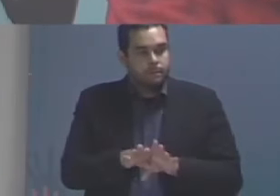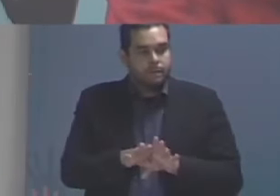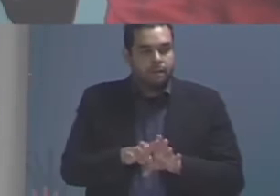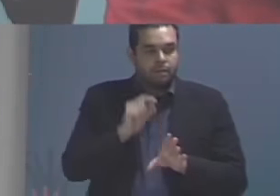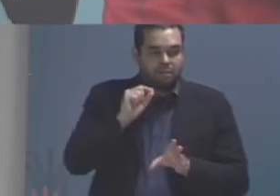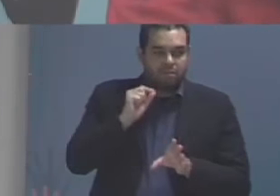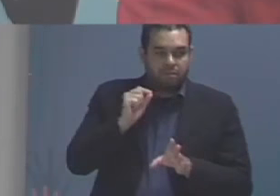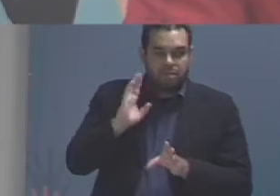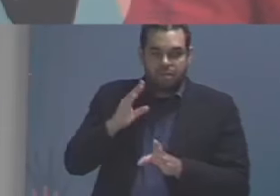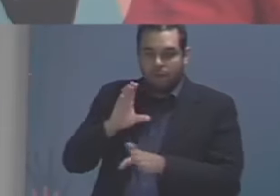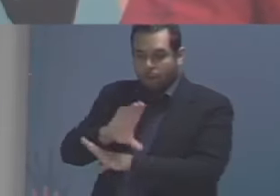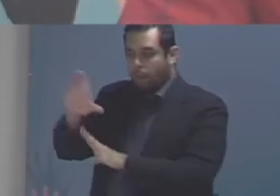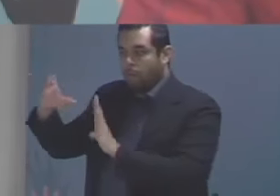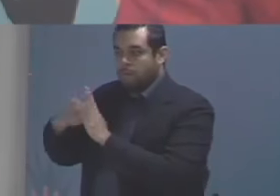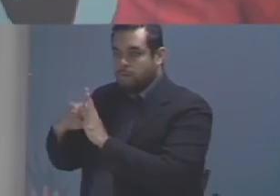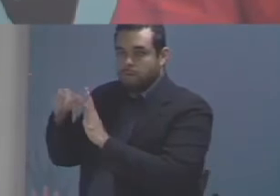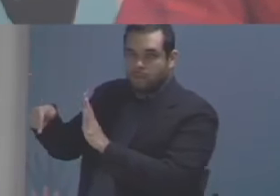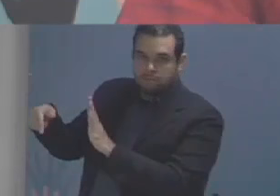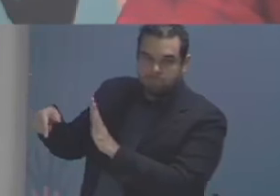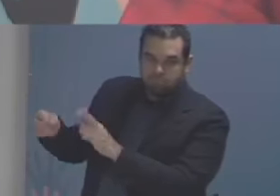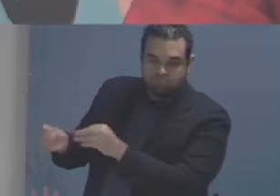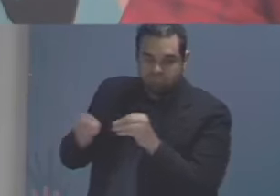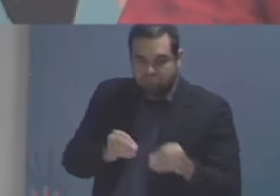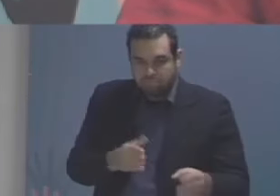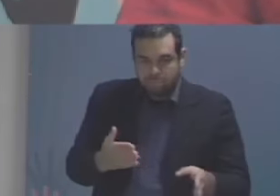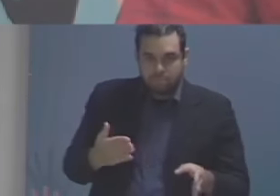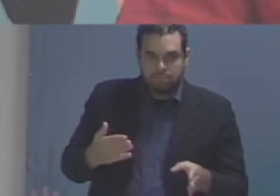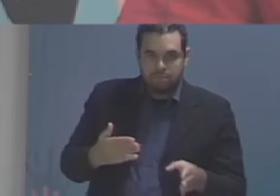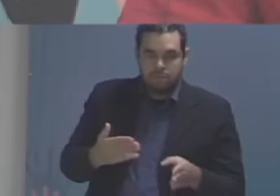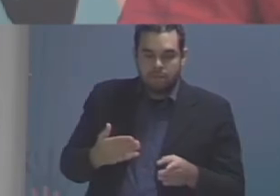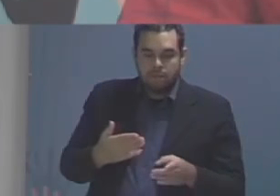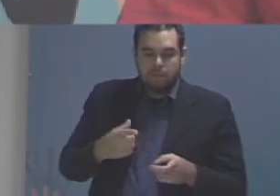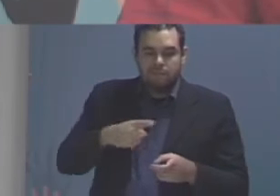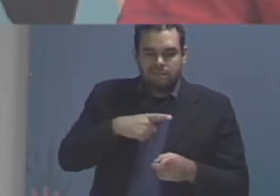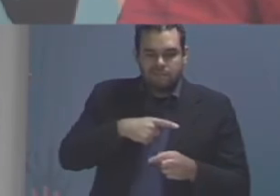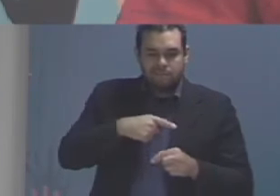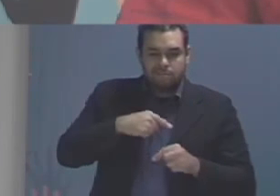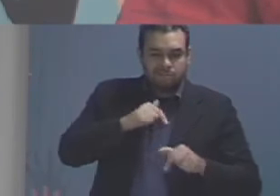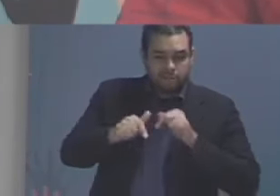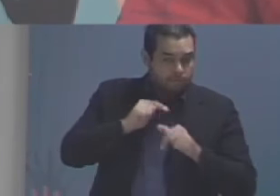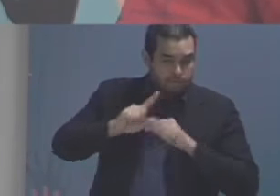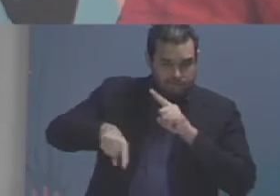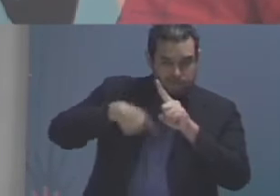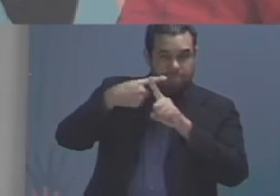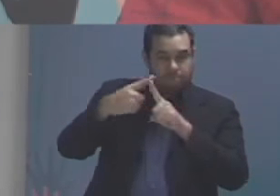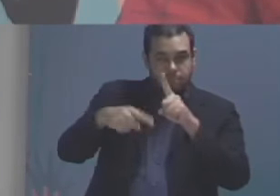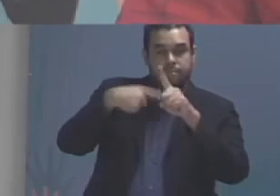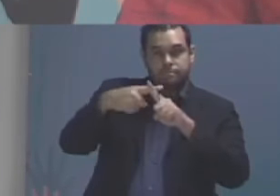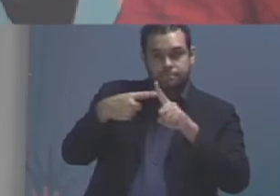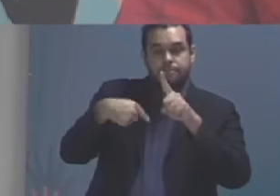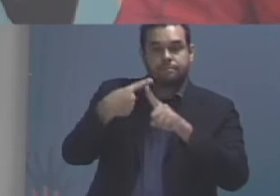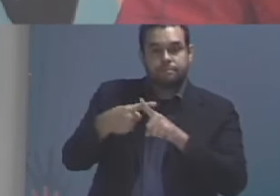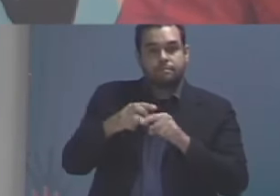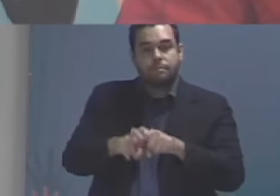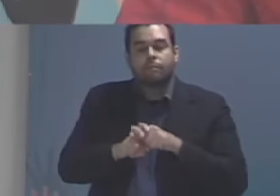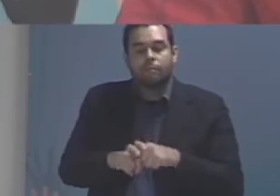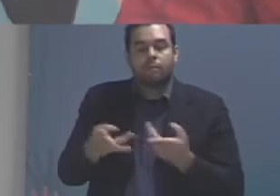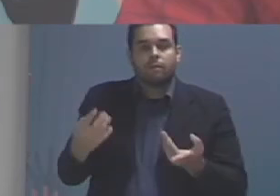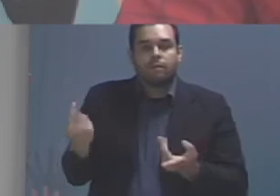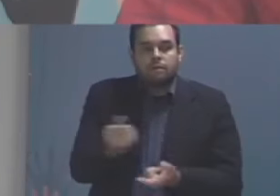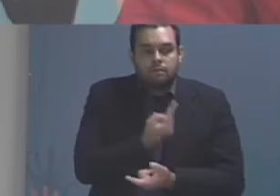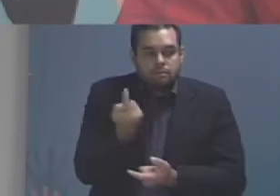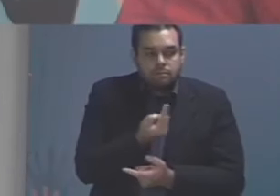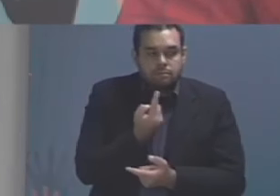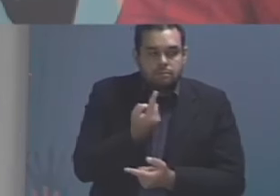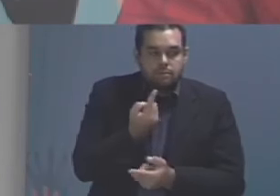foi concursado, isso também gera muito sobretrabalho, sobrecarga, e isso tem gerado